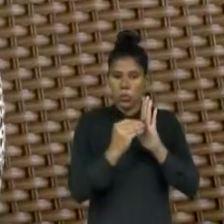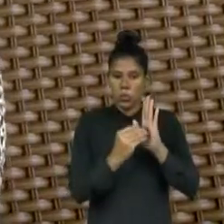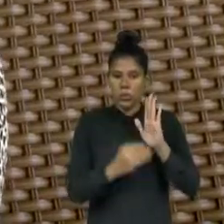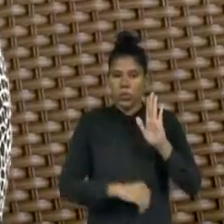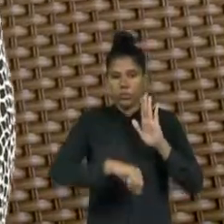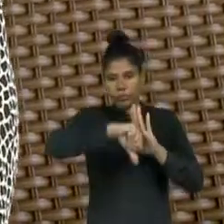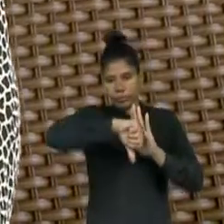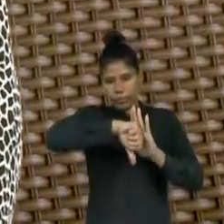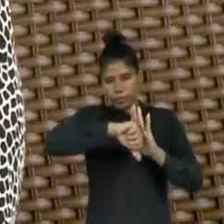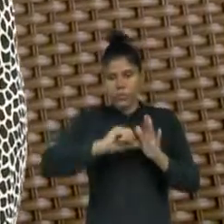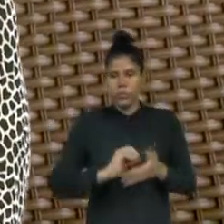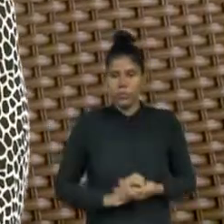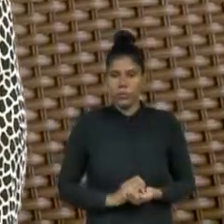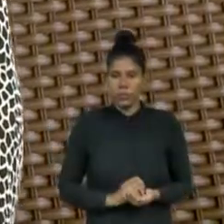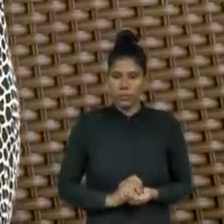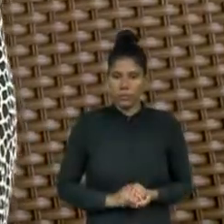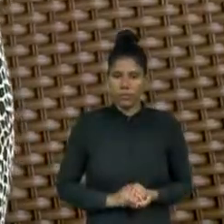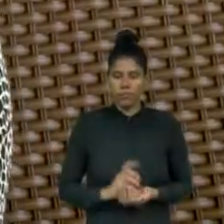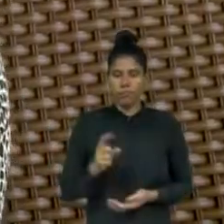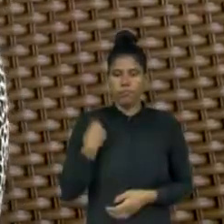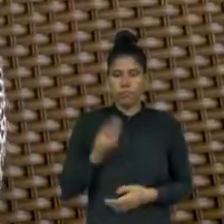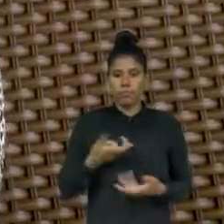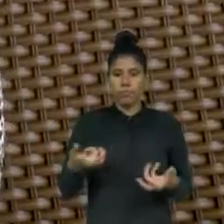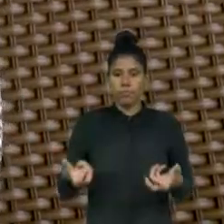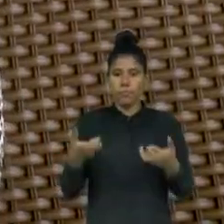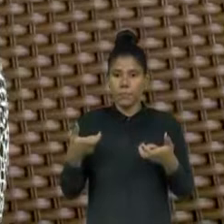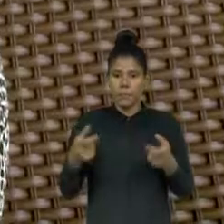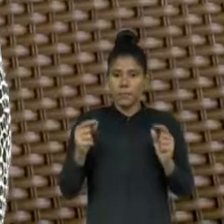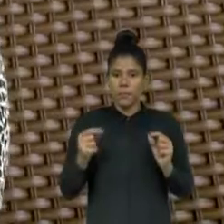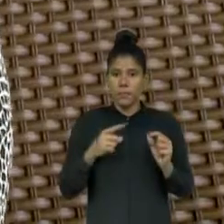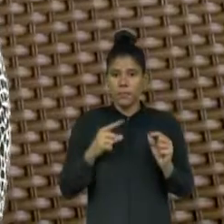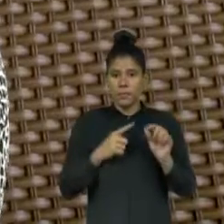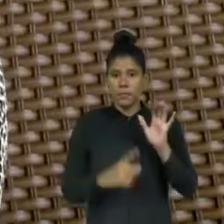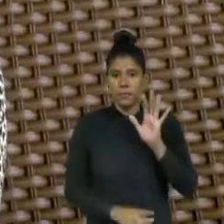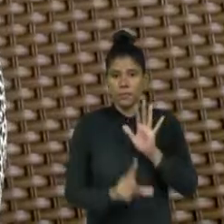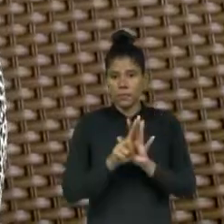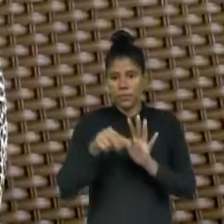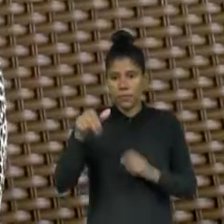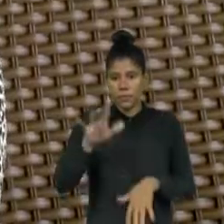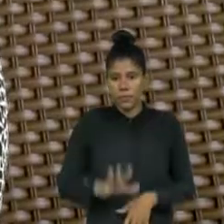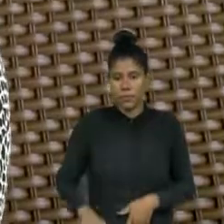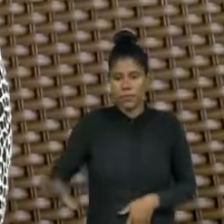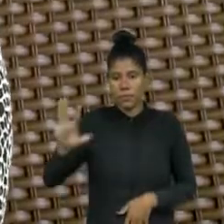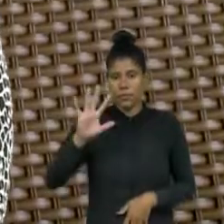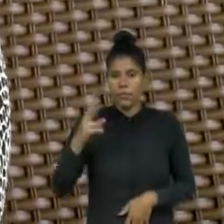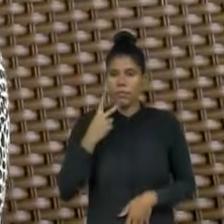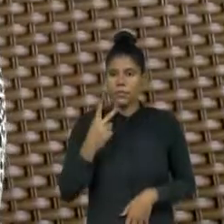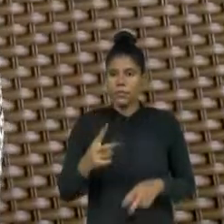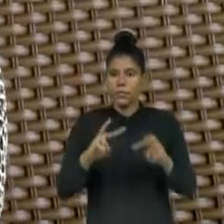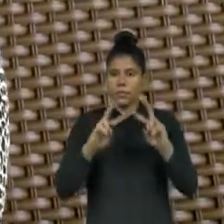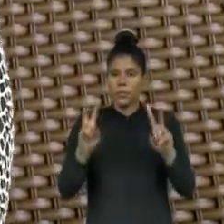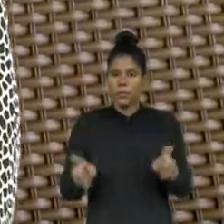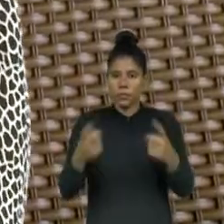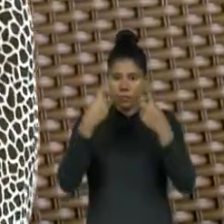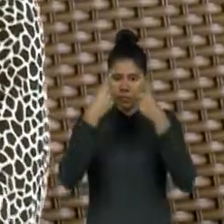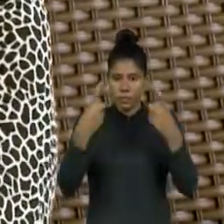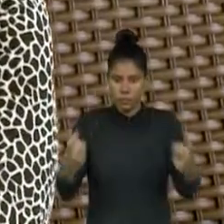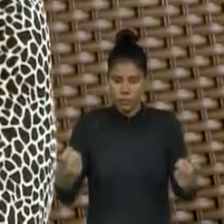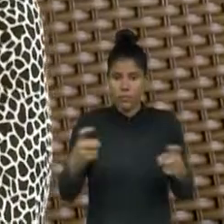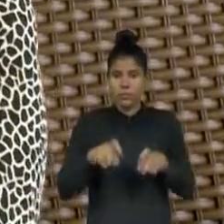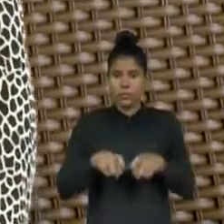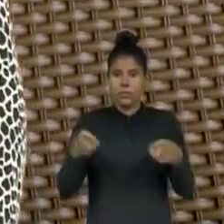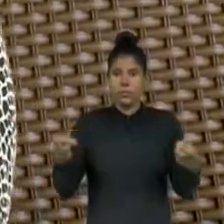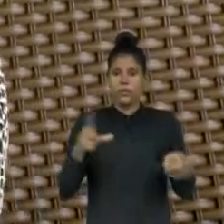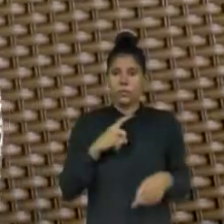gente trabalha para isso, para que a gente tenha uma legislação nacional que fale especificamente em violência obstétrica, inclusive para que a gente tenha esses